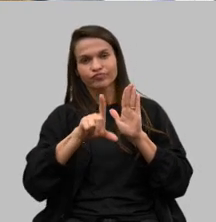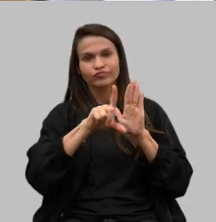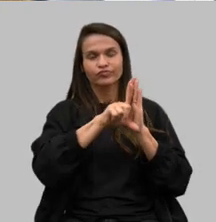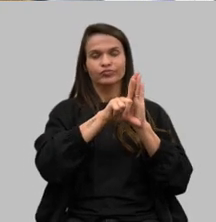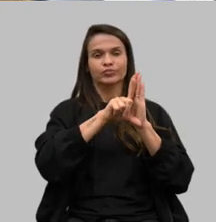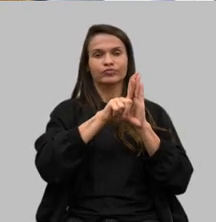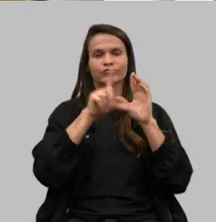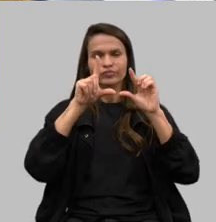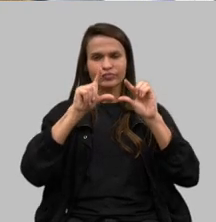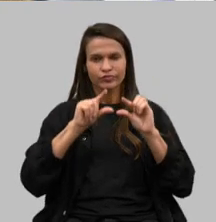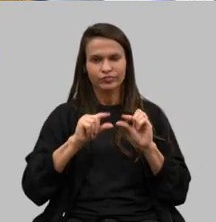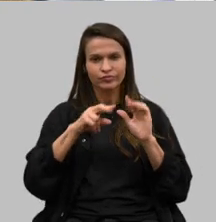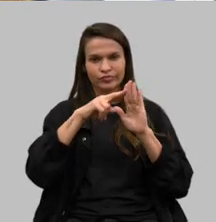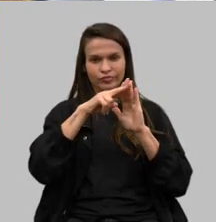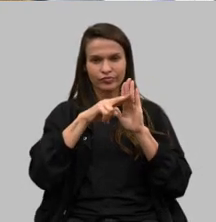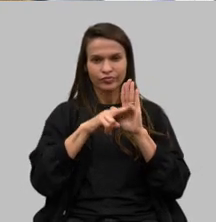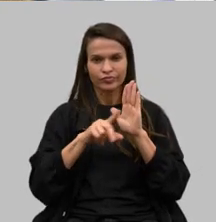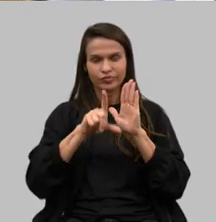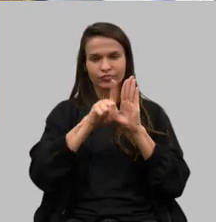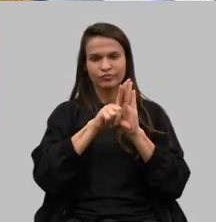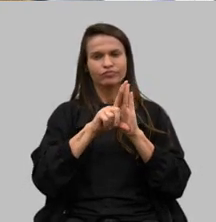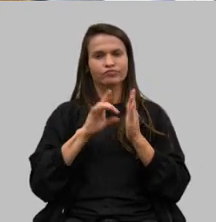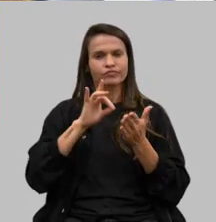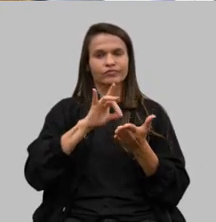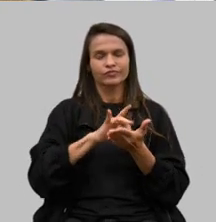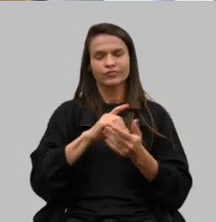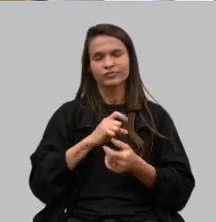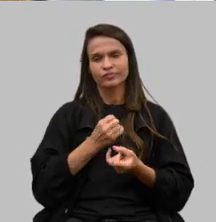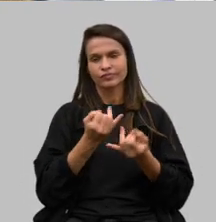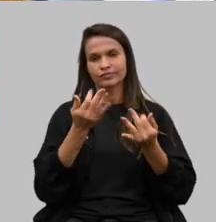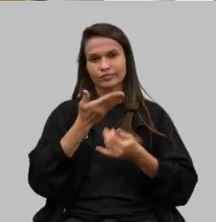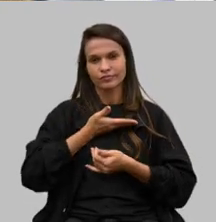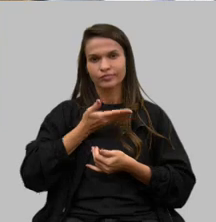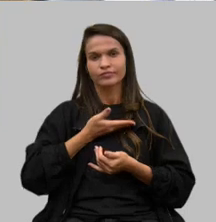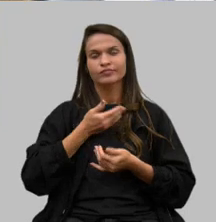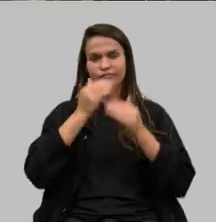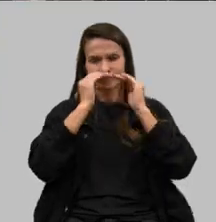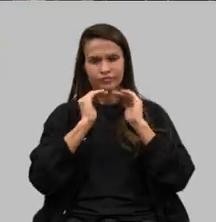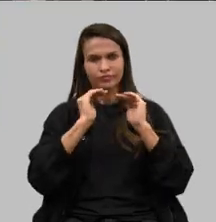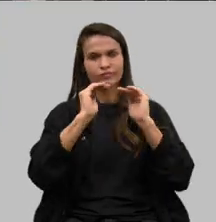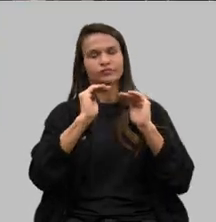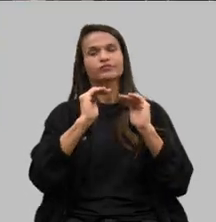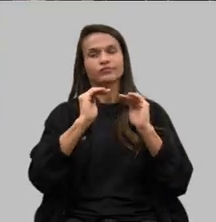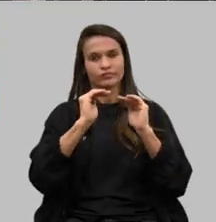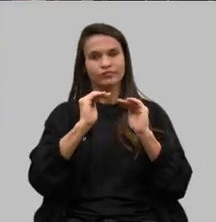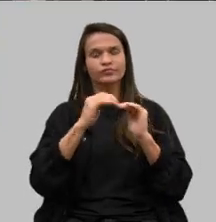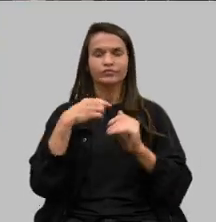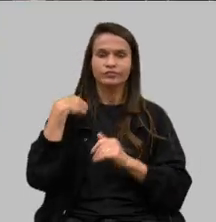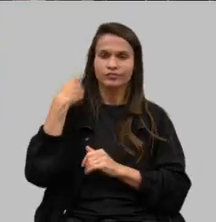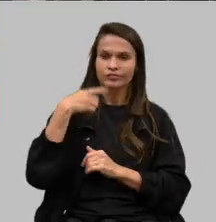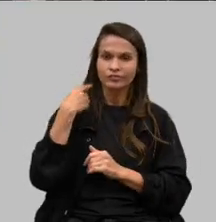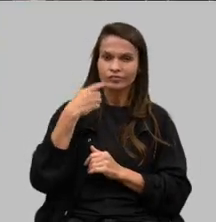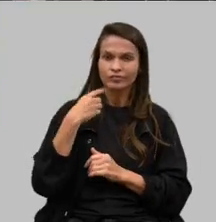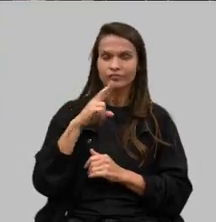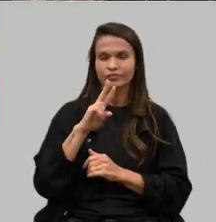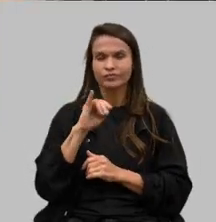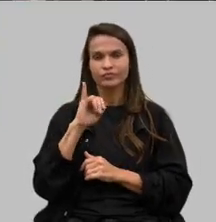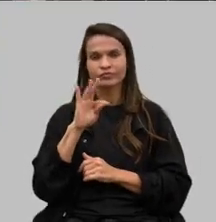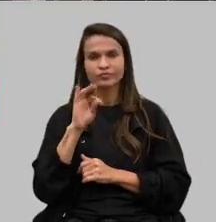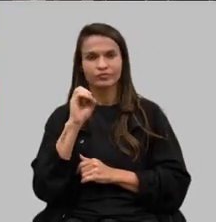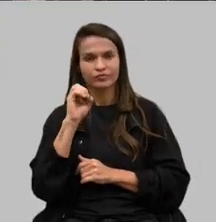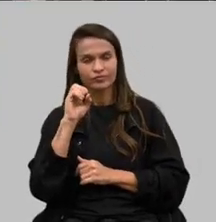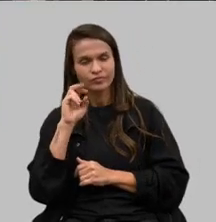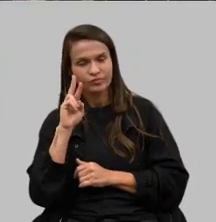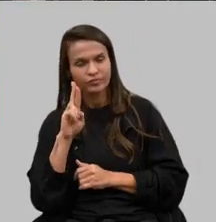torná-las mais efetiva eu tenho vários colegas aqui que de fato respeito muito meus advogados Vittor Salum Breno